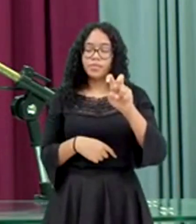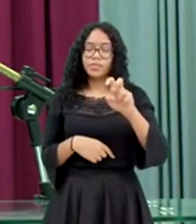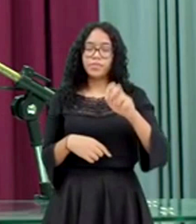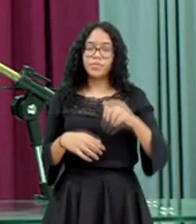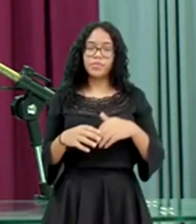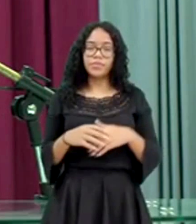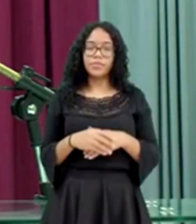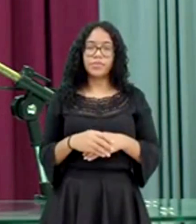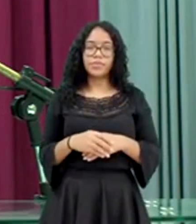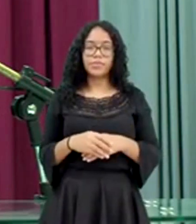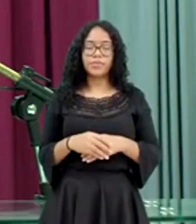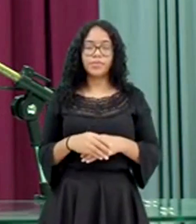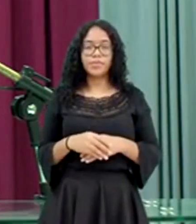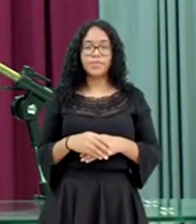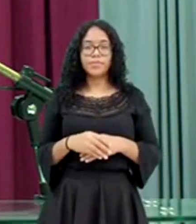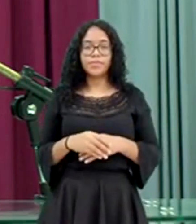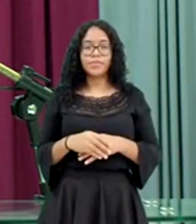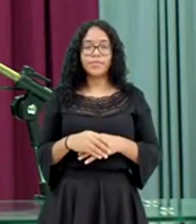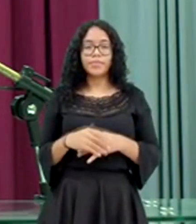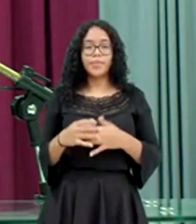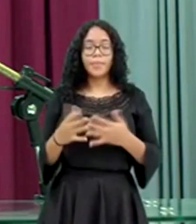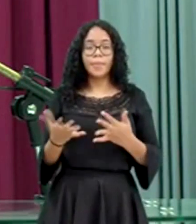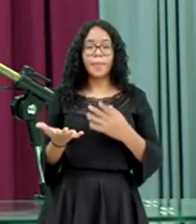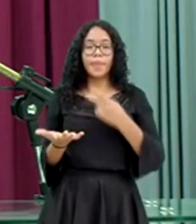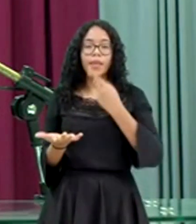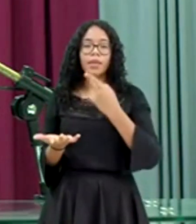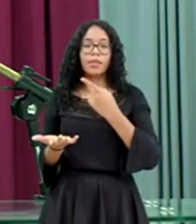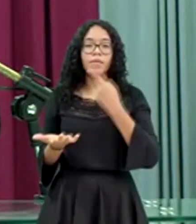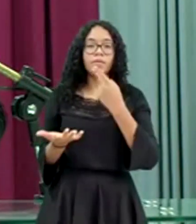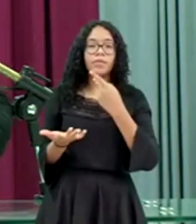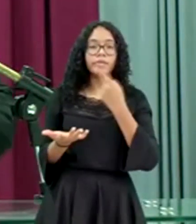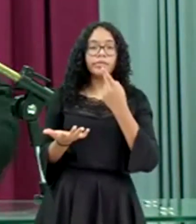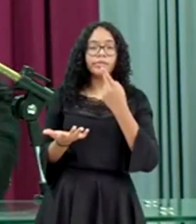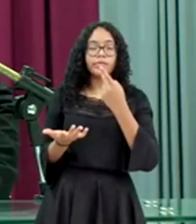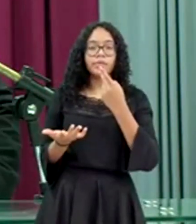Vai falar sobre o relatório dos espias.